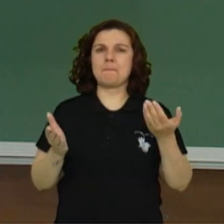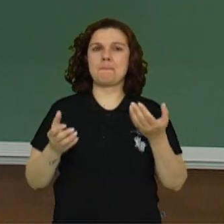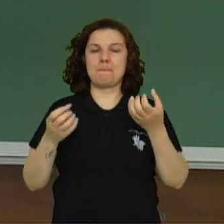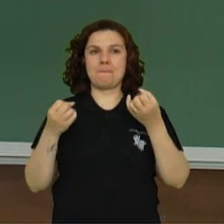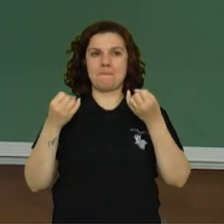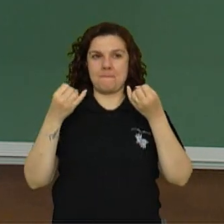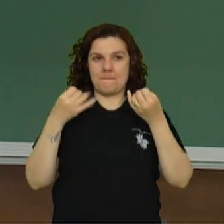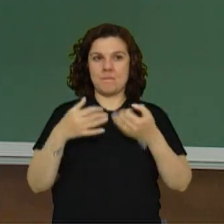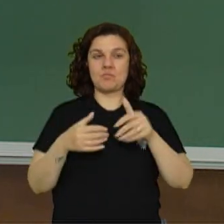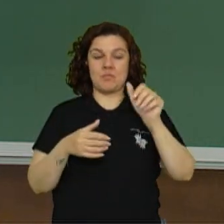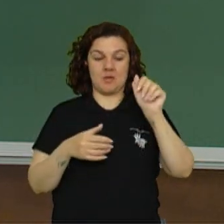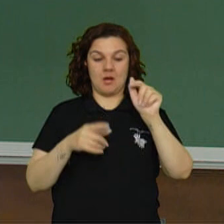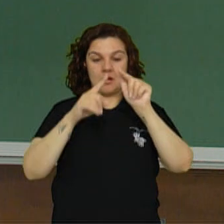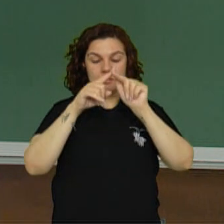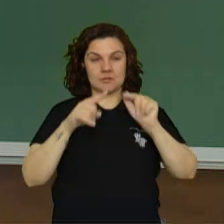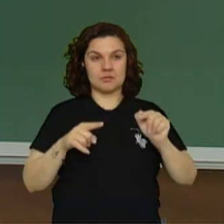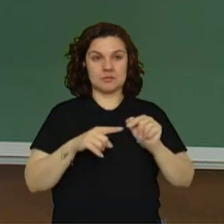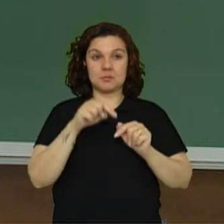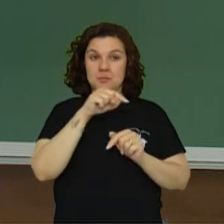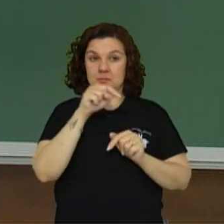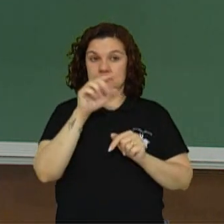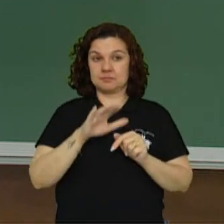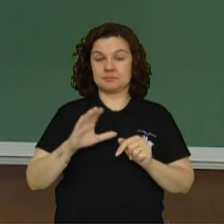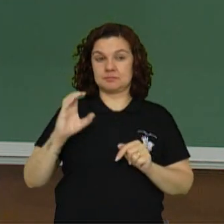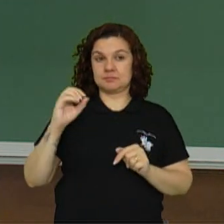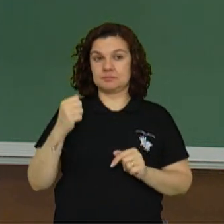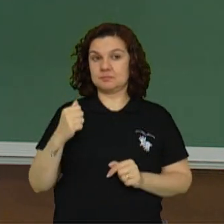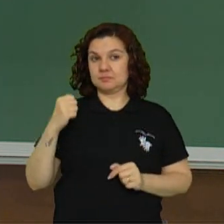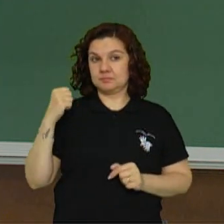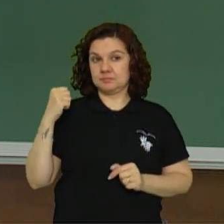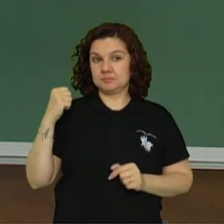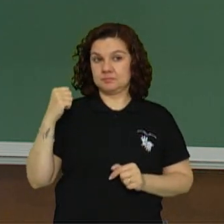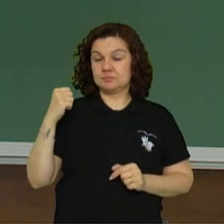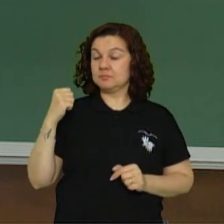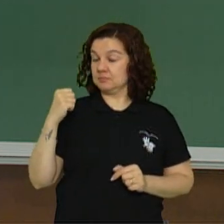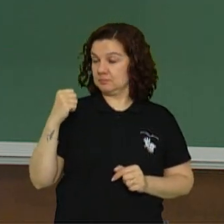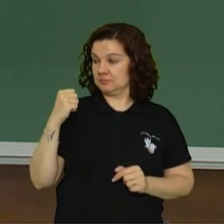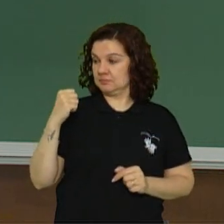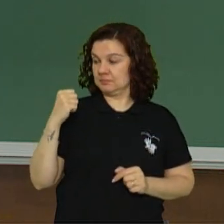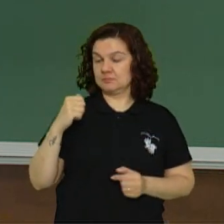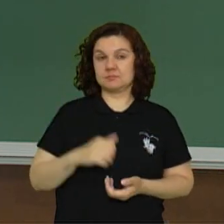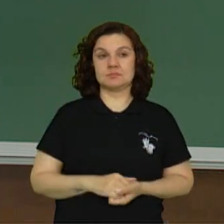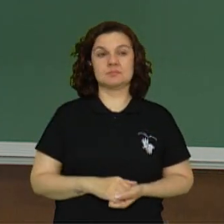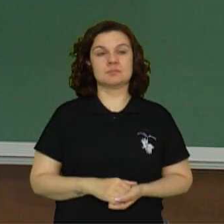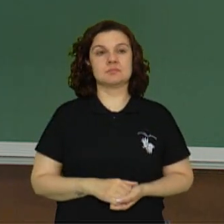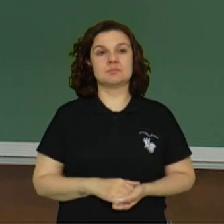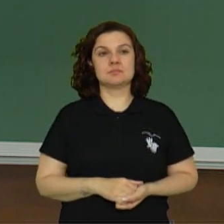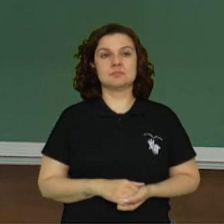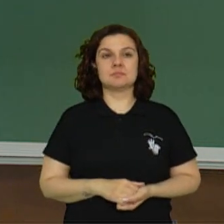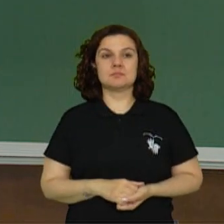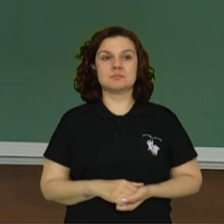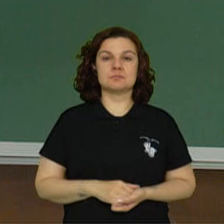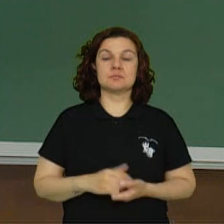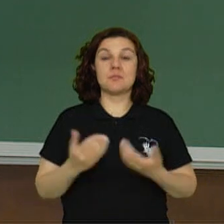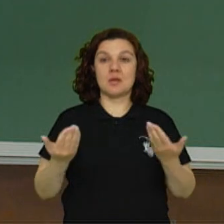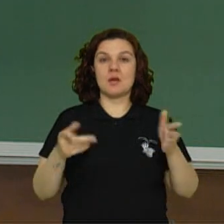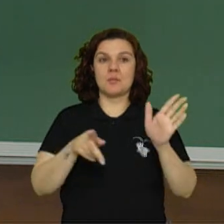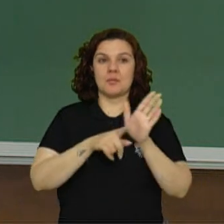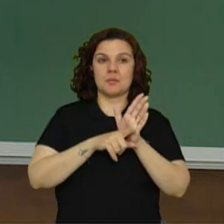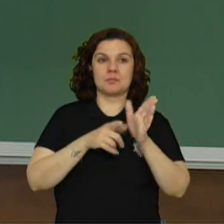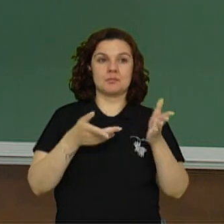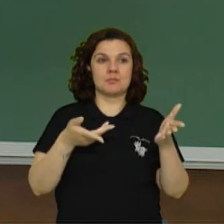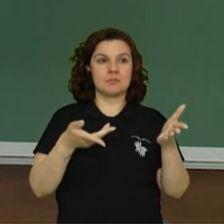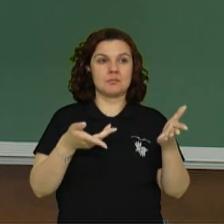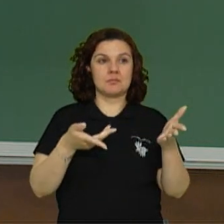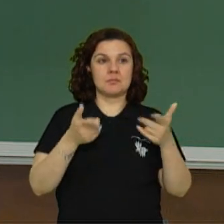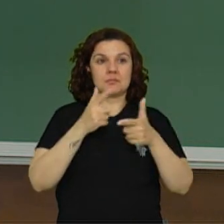que era a área do triângulo menos a área do círculo, a área do triângulo está aqui, a área do círculo também, e continua sendo triângulo, estou com